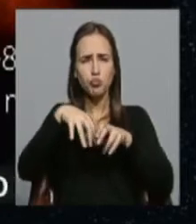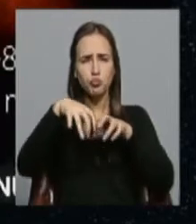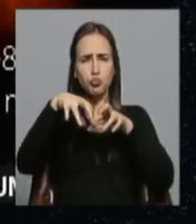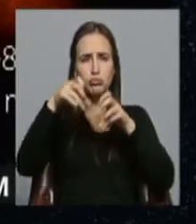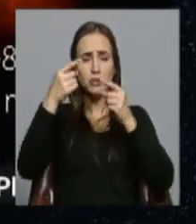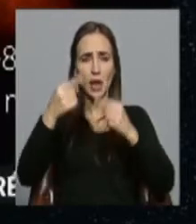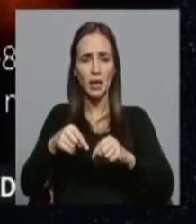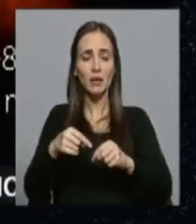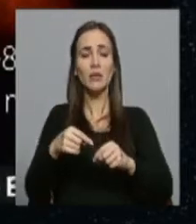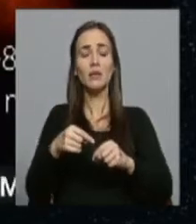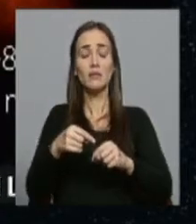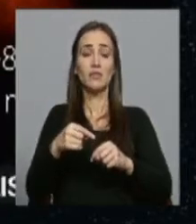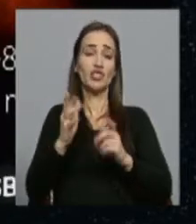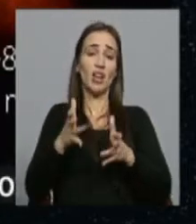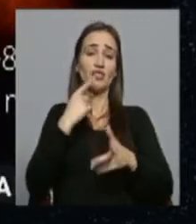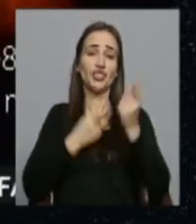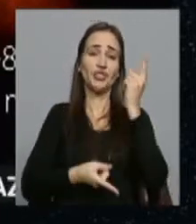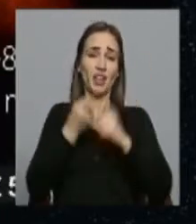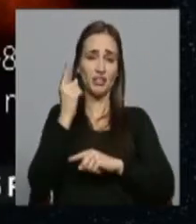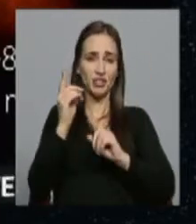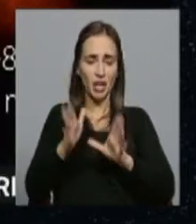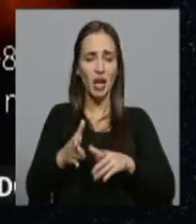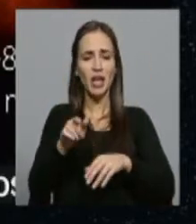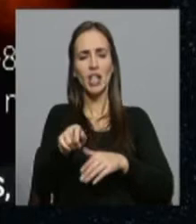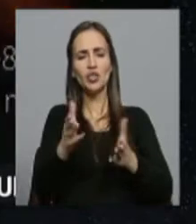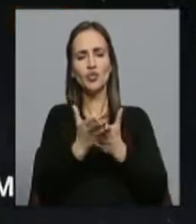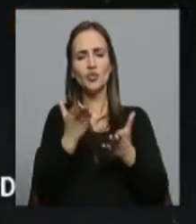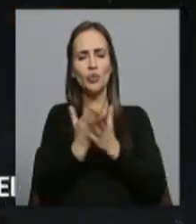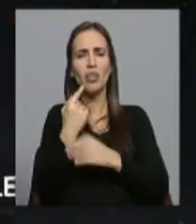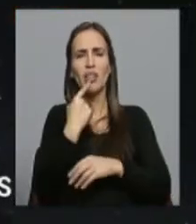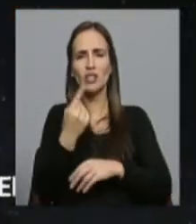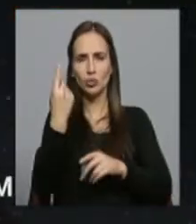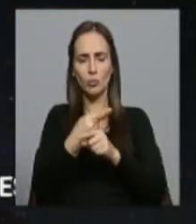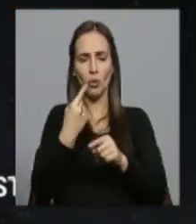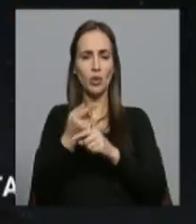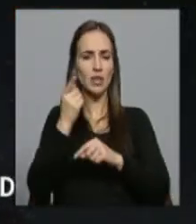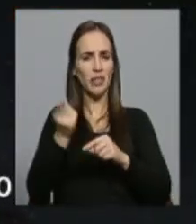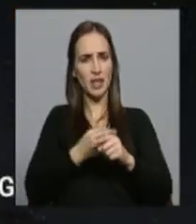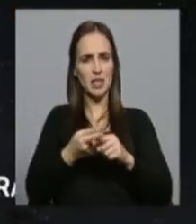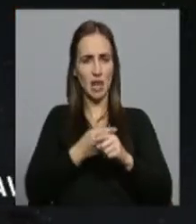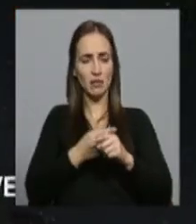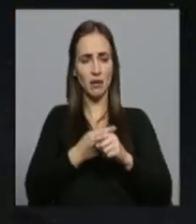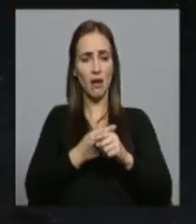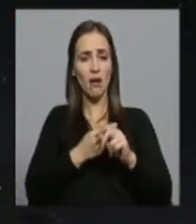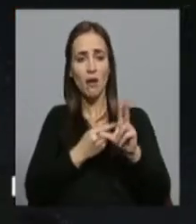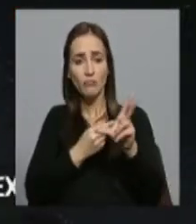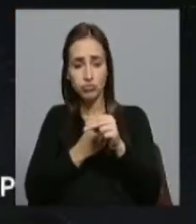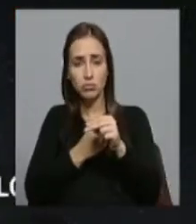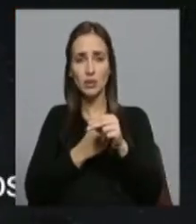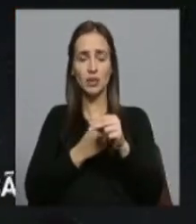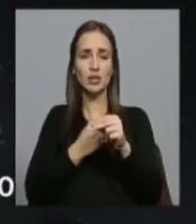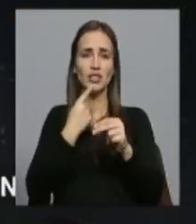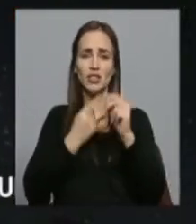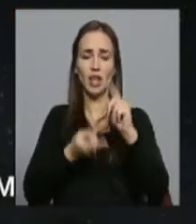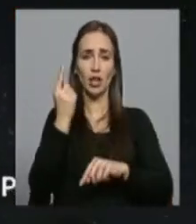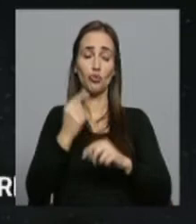por si só já são bizarras. E este estudo diz uma coisa muito interessante. Este casal é ainda mais bizarro, porque são 2 anãs castanhas, não é